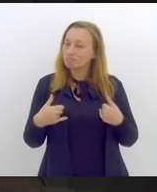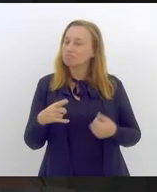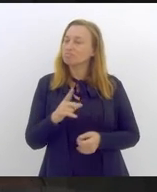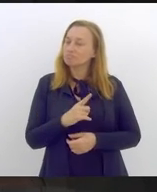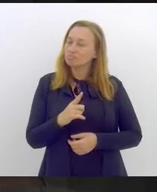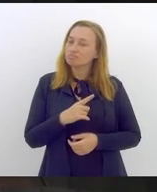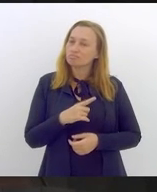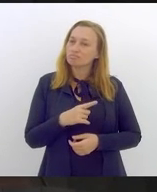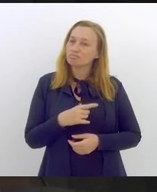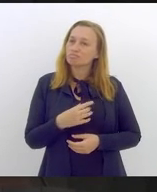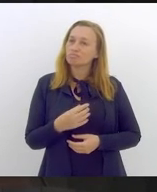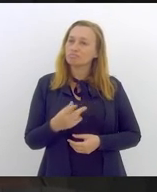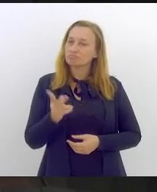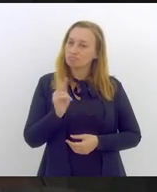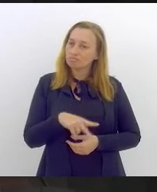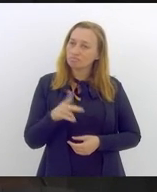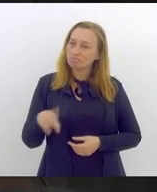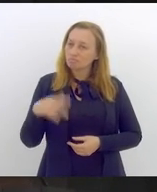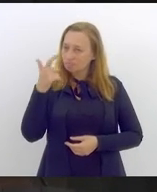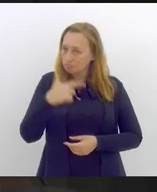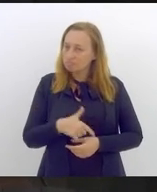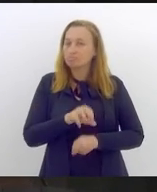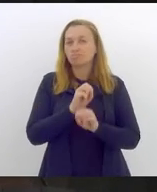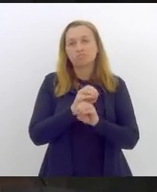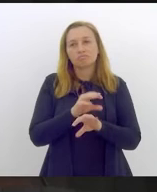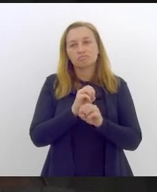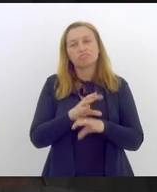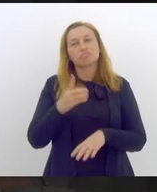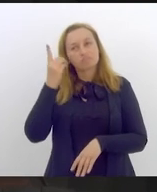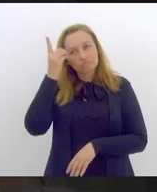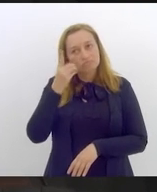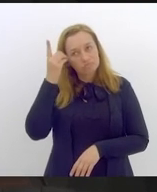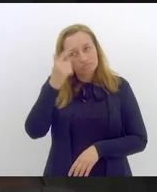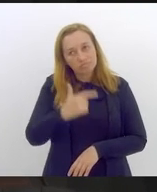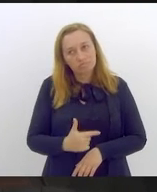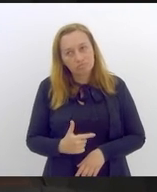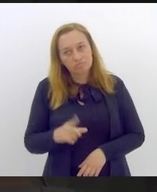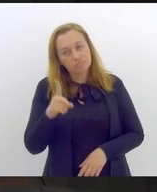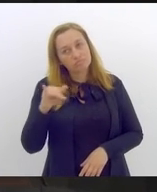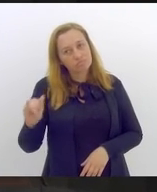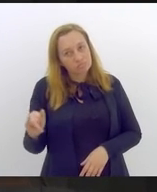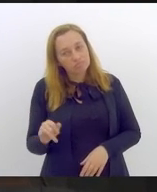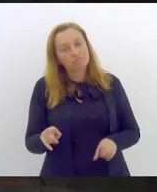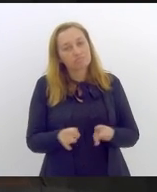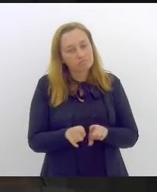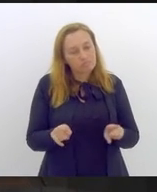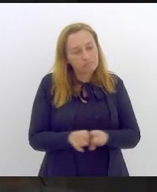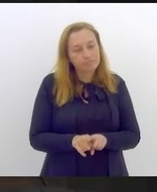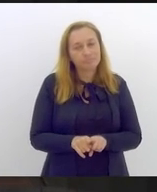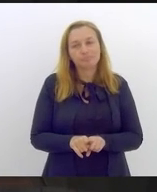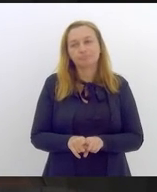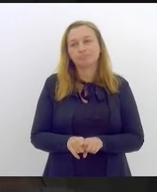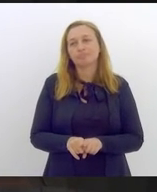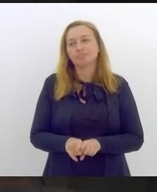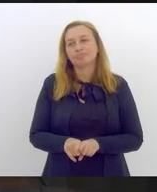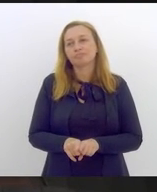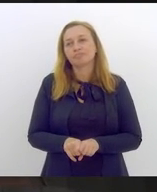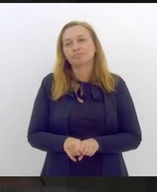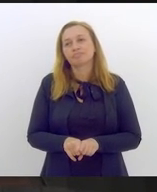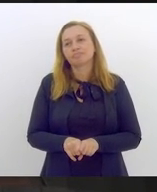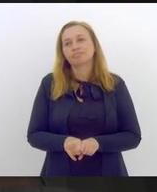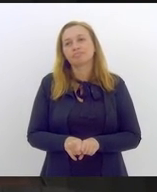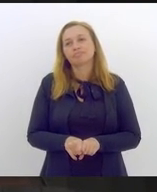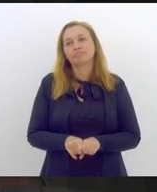de como professor como educador como parlamentar assim como Darci intelectual que foi de grande